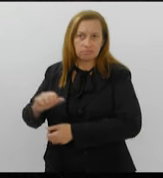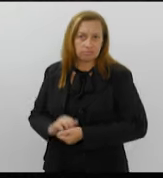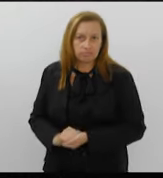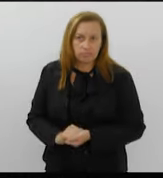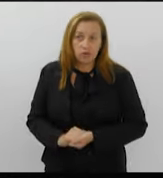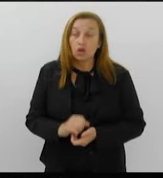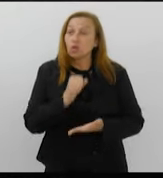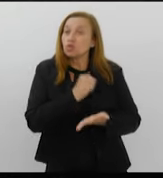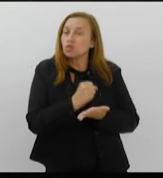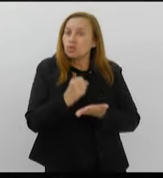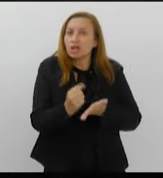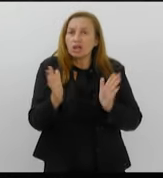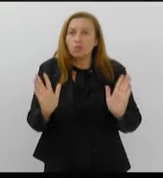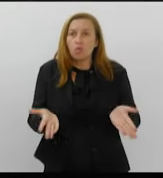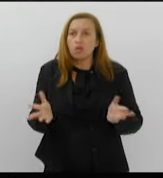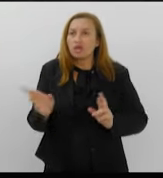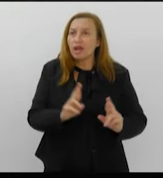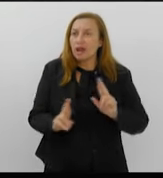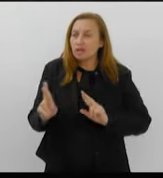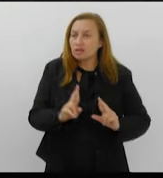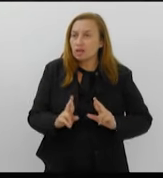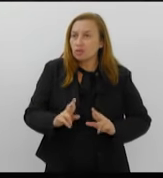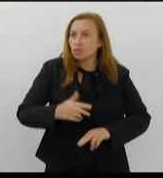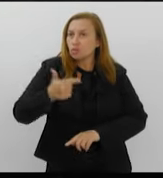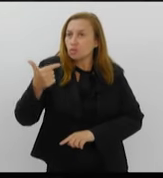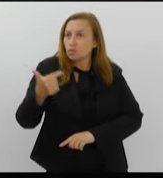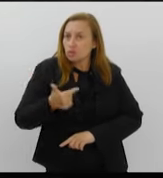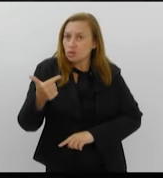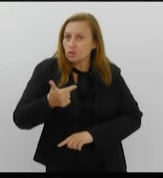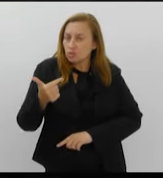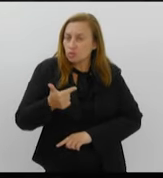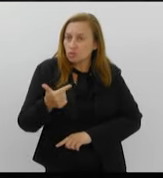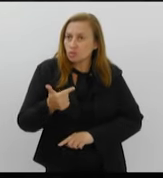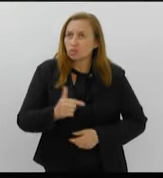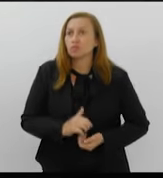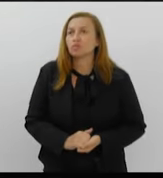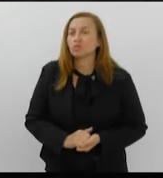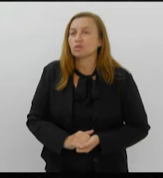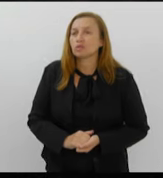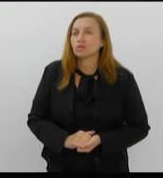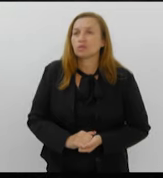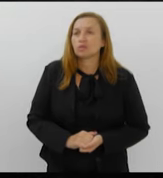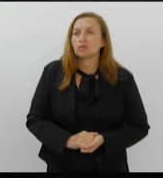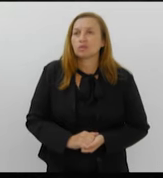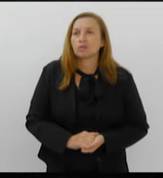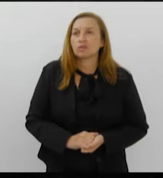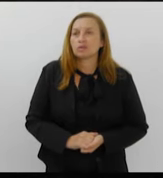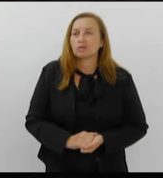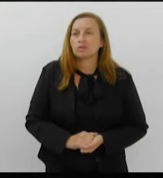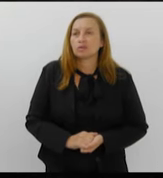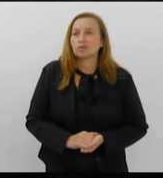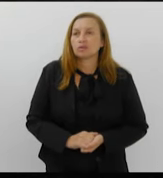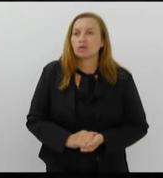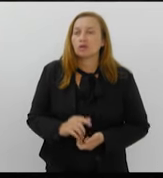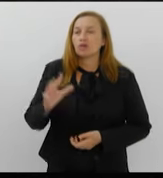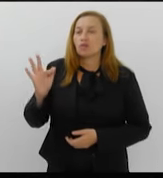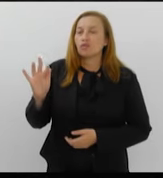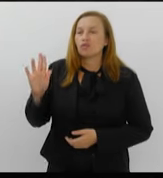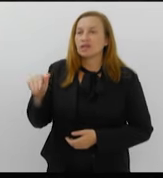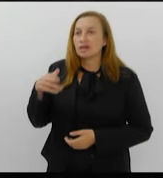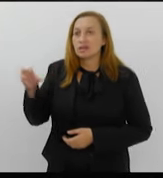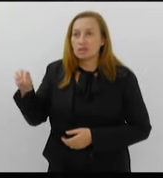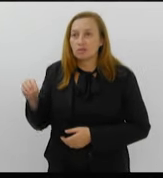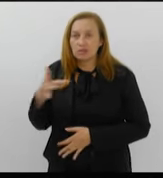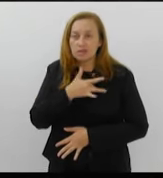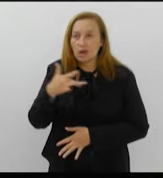Que os contratos hoje relacionados ao segundo, que os contratos hoje relacionados à Fundação de Saúde